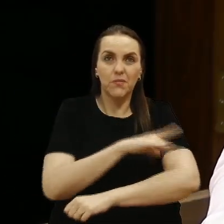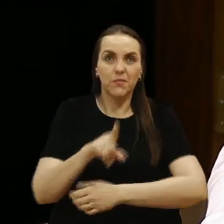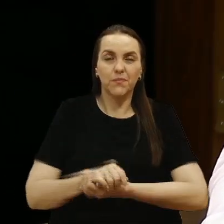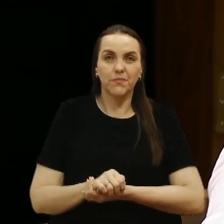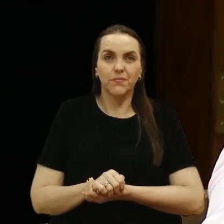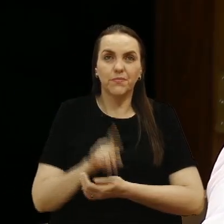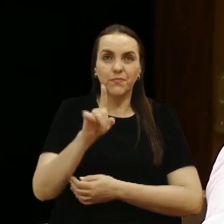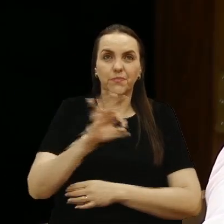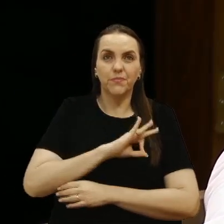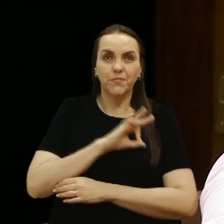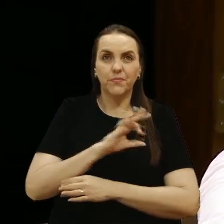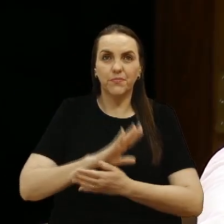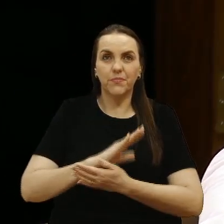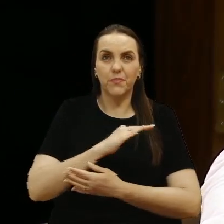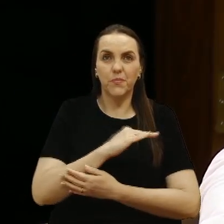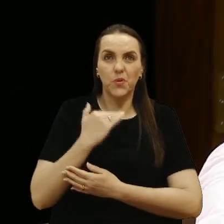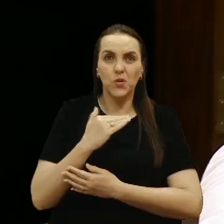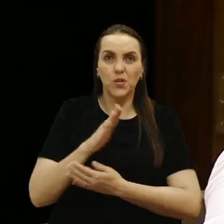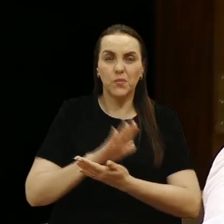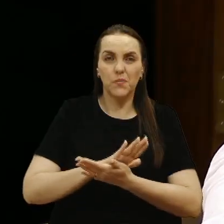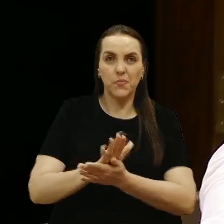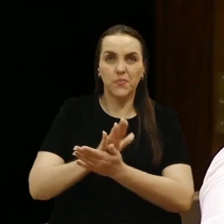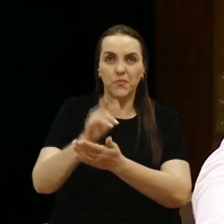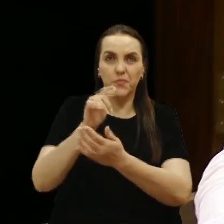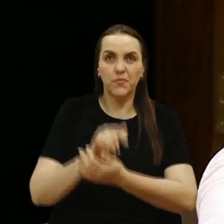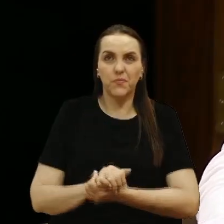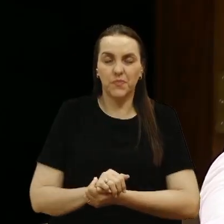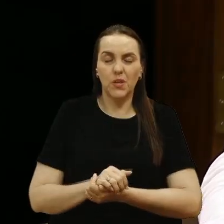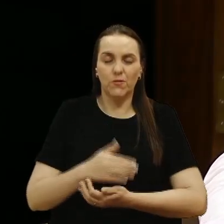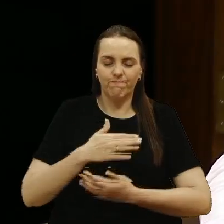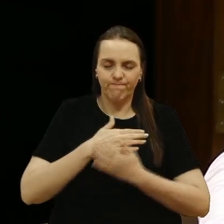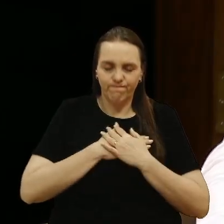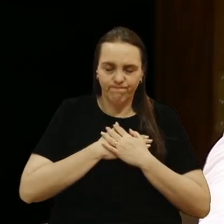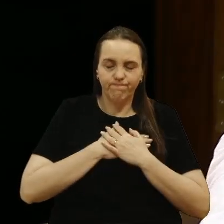dos policiais mortos, uma parte, eu me vereador, solidarizo profundamente,